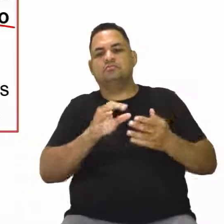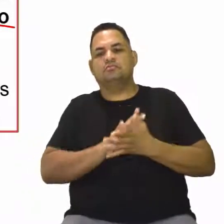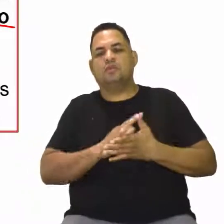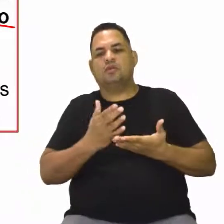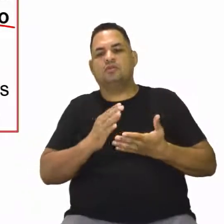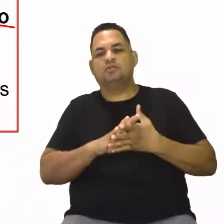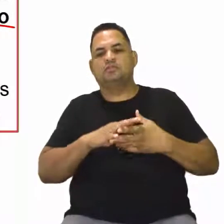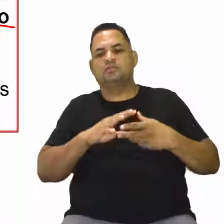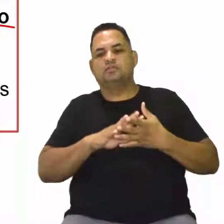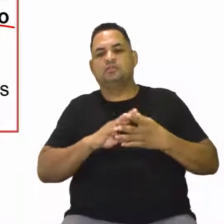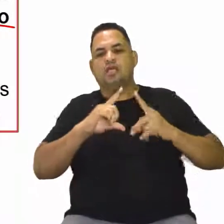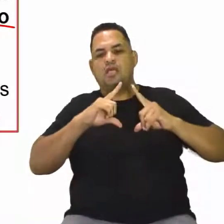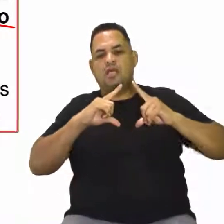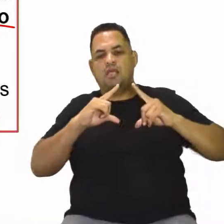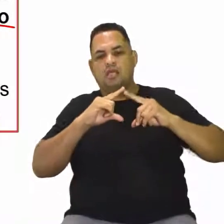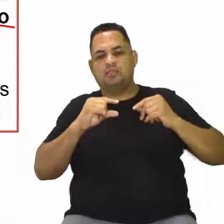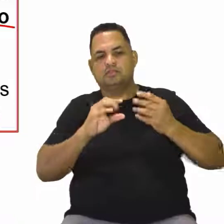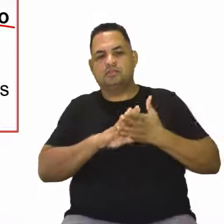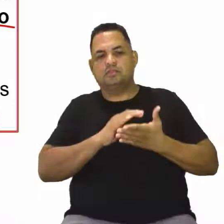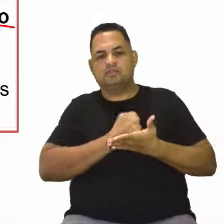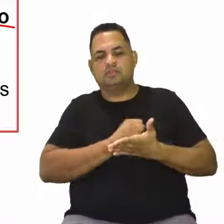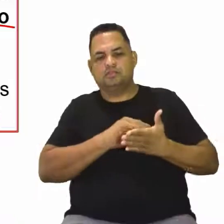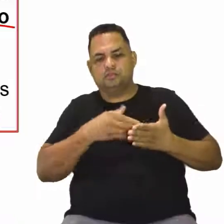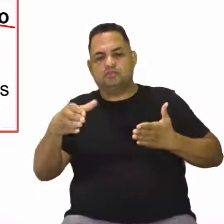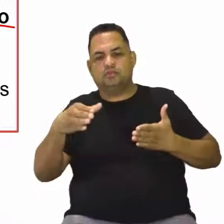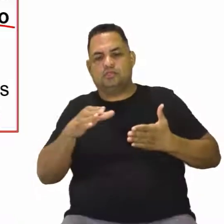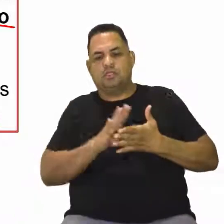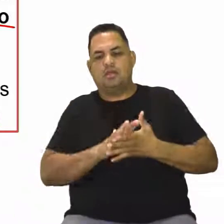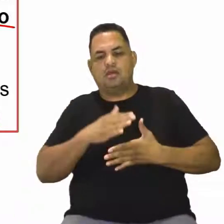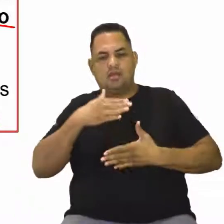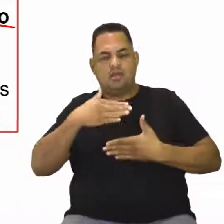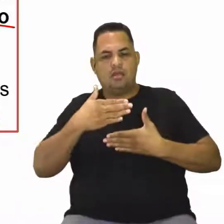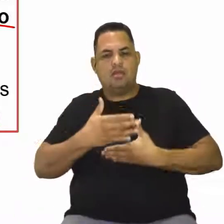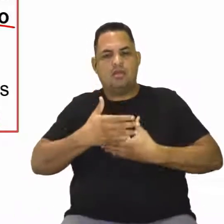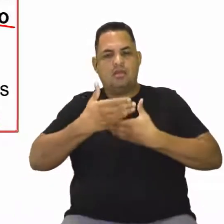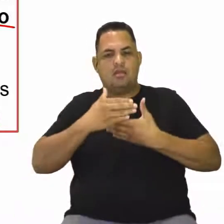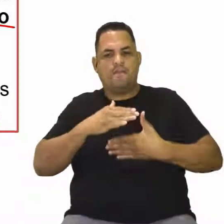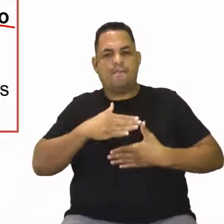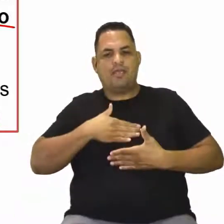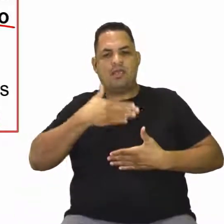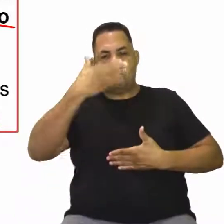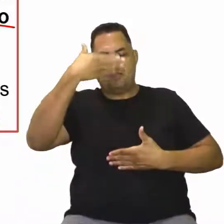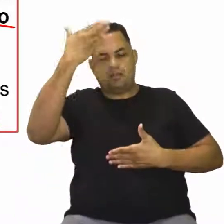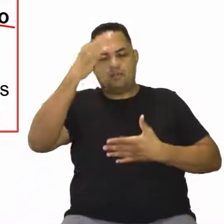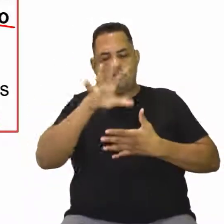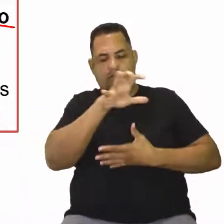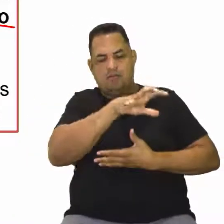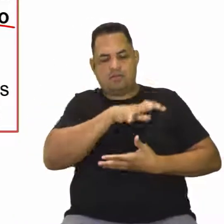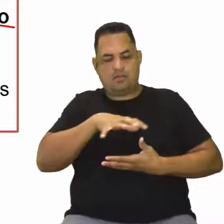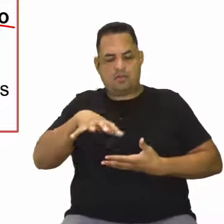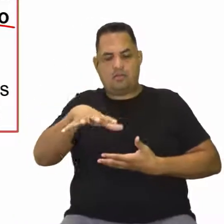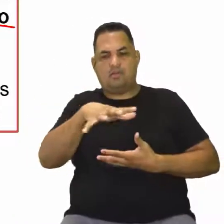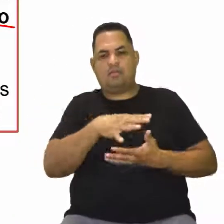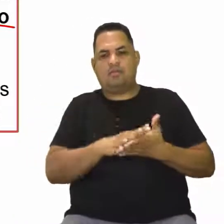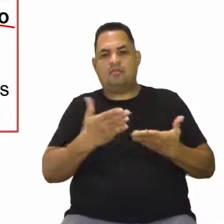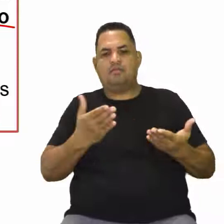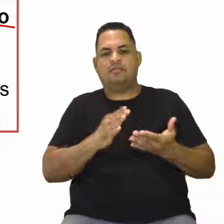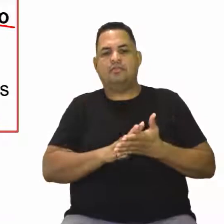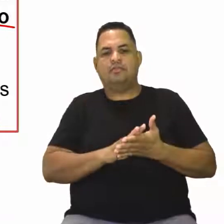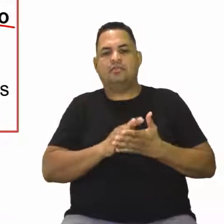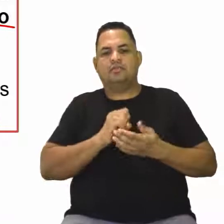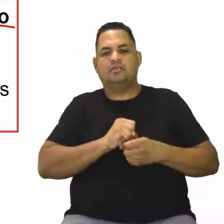israelense, que vai expulsar os árabes da região. Nisso, senhores, milhares de palestinos irão